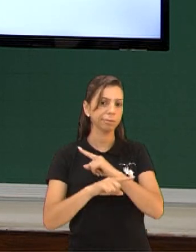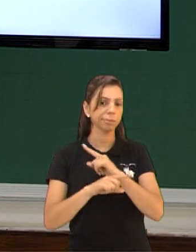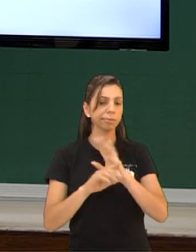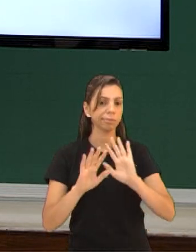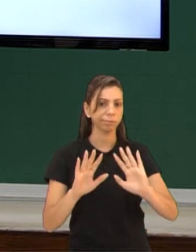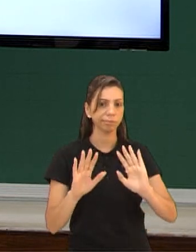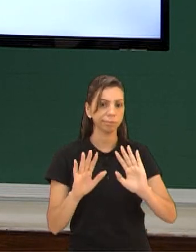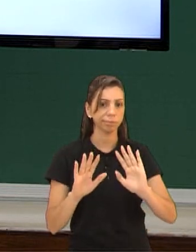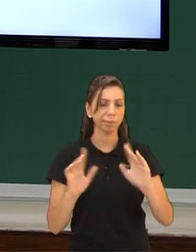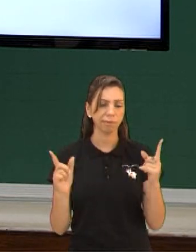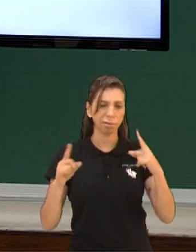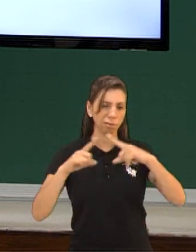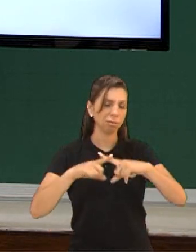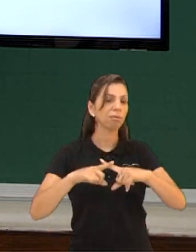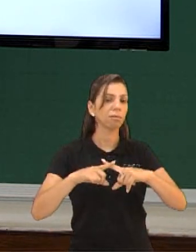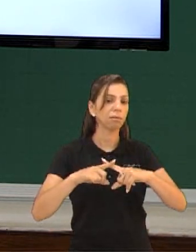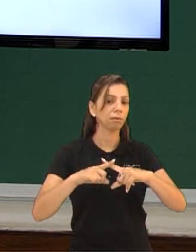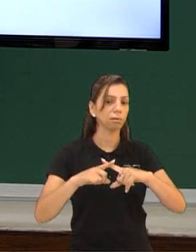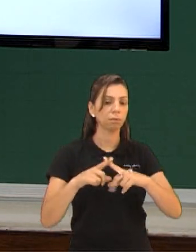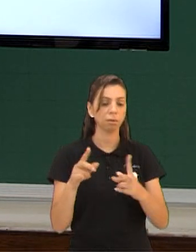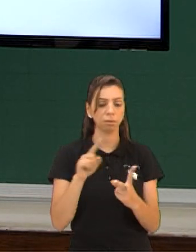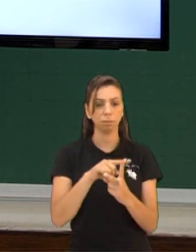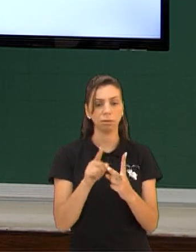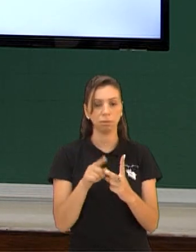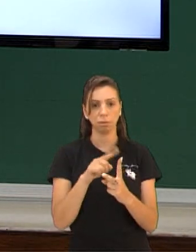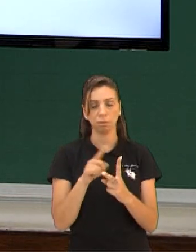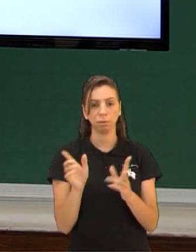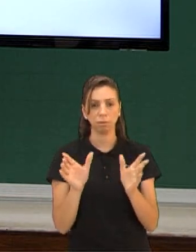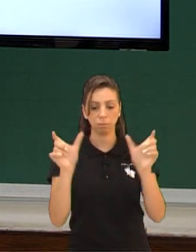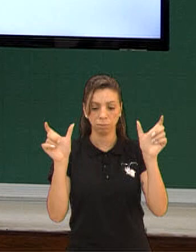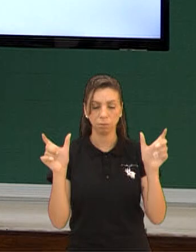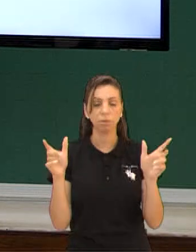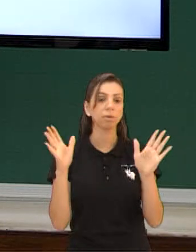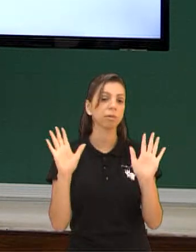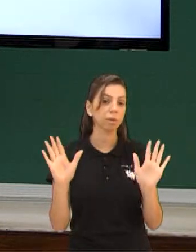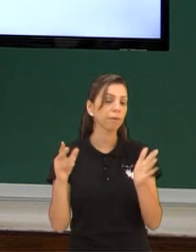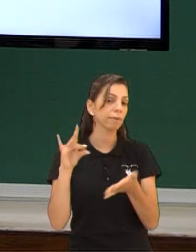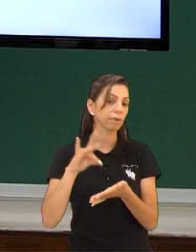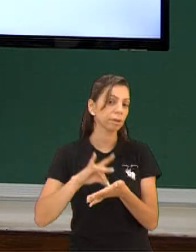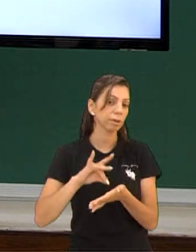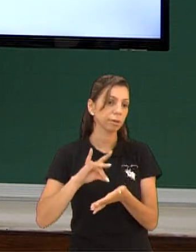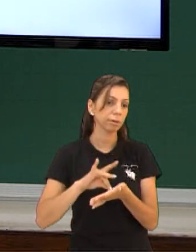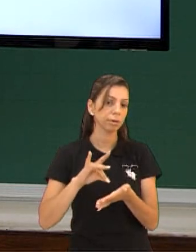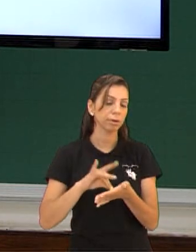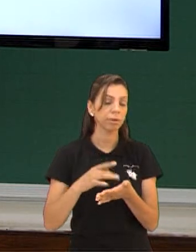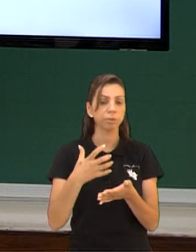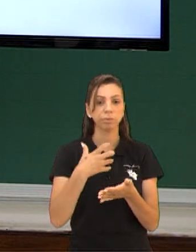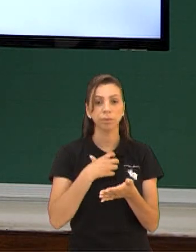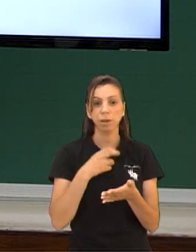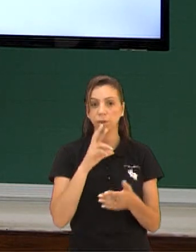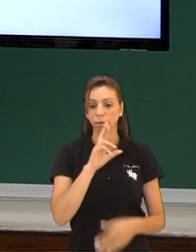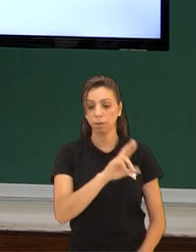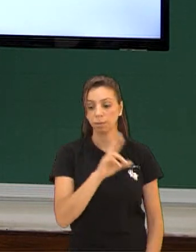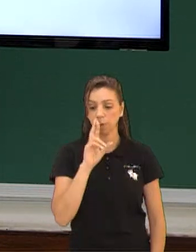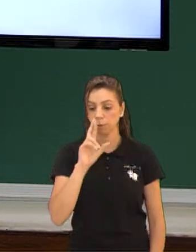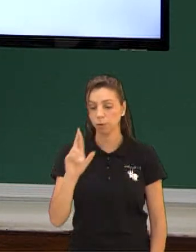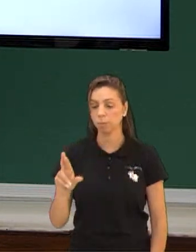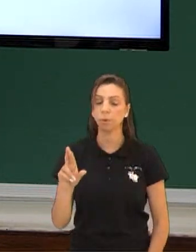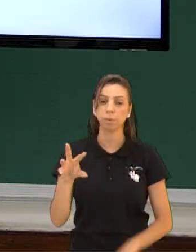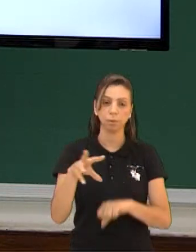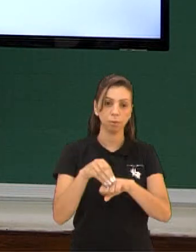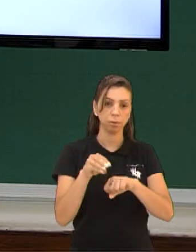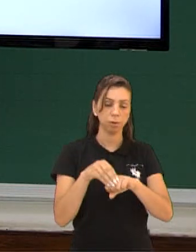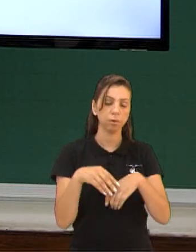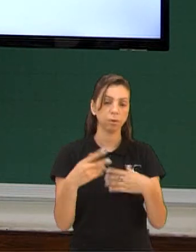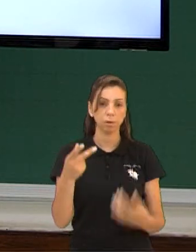certa forma, uma rivalidade entre essas duas correntes de pensamento, na verdade o que temos ali são duas formas de responder à questão do conhecimento. E